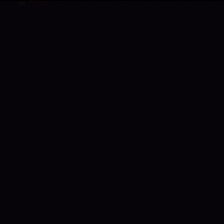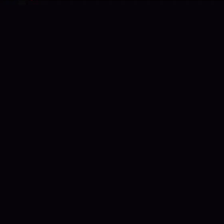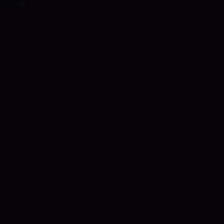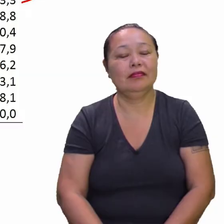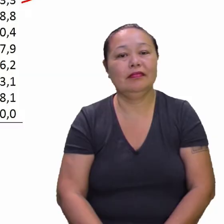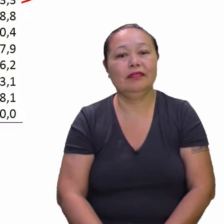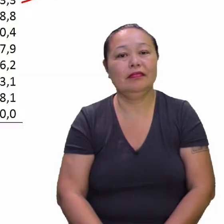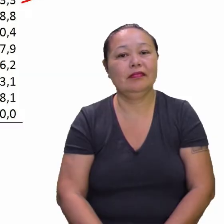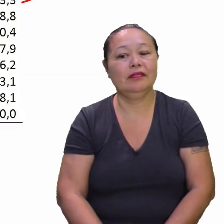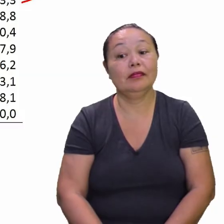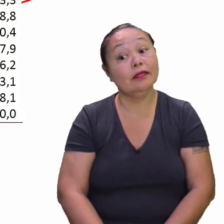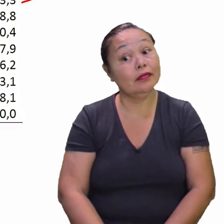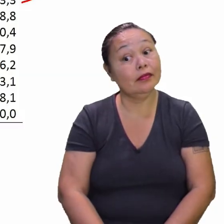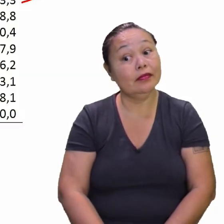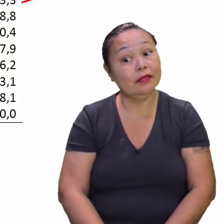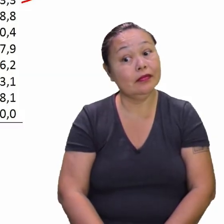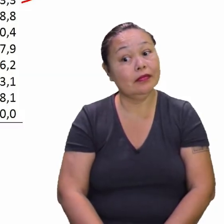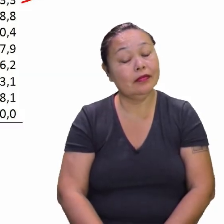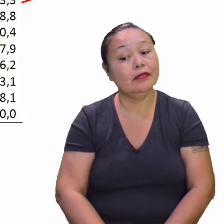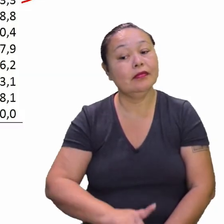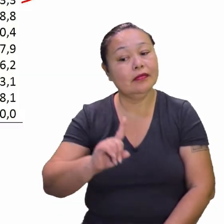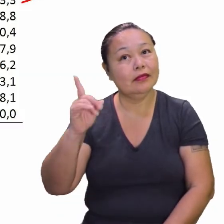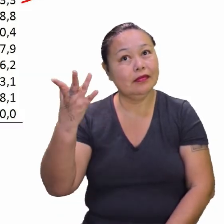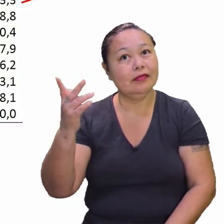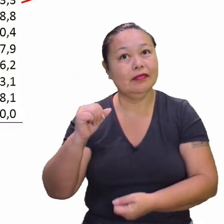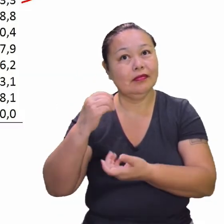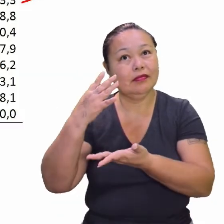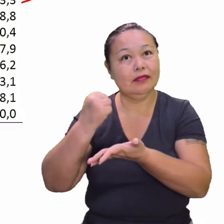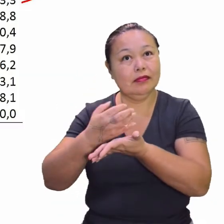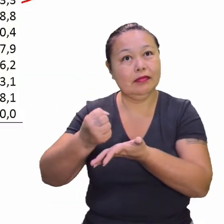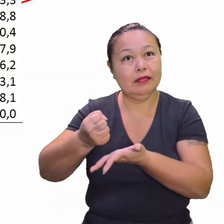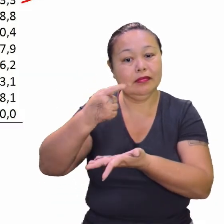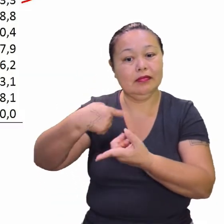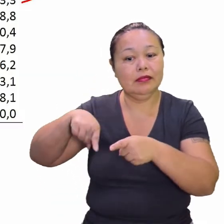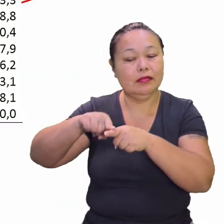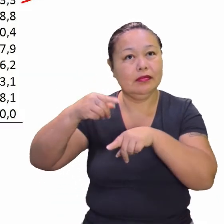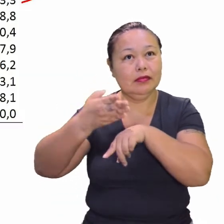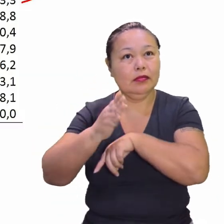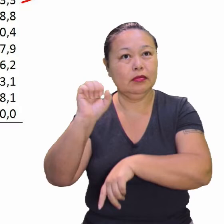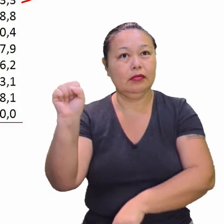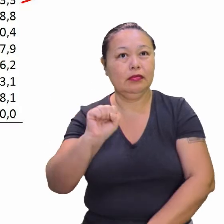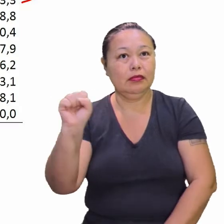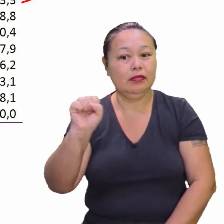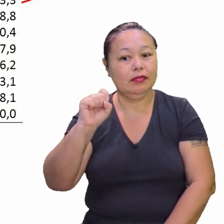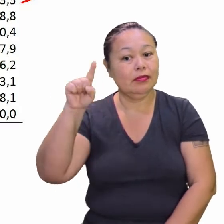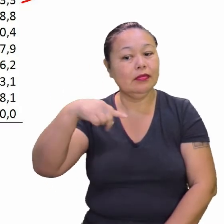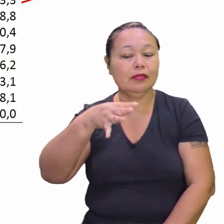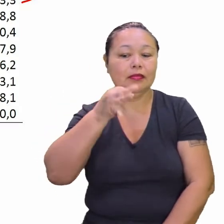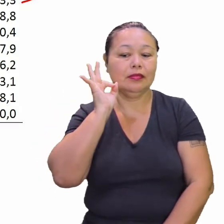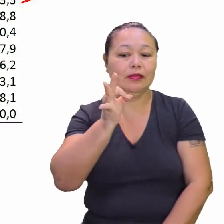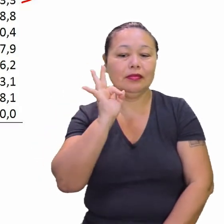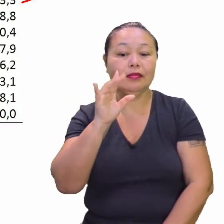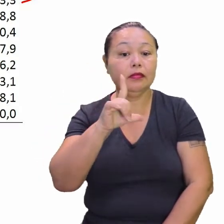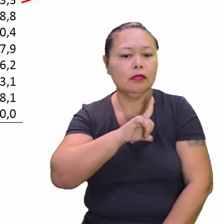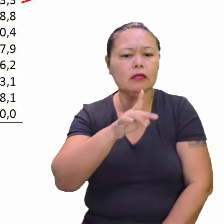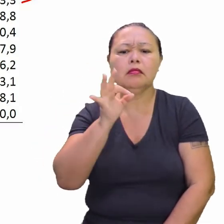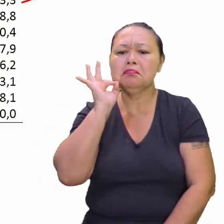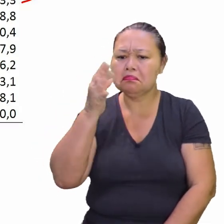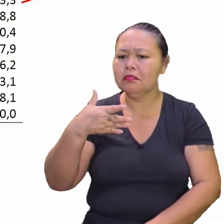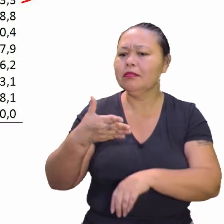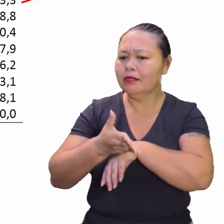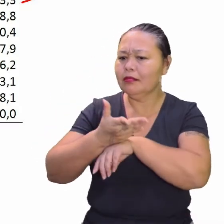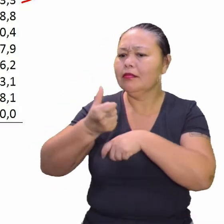agricultura comercial. Depois mandioca, uma grande participação, né? 88%. Café, né? O café é uma